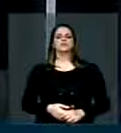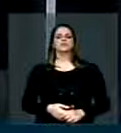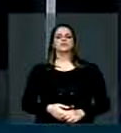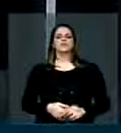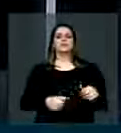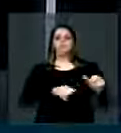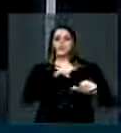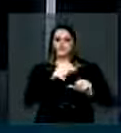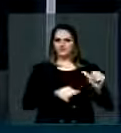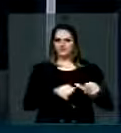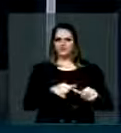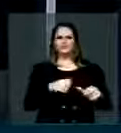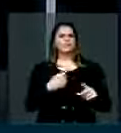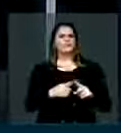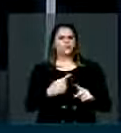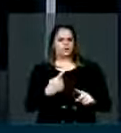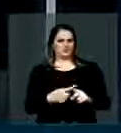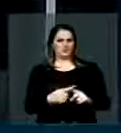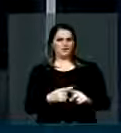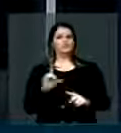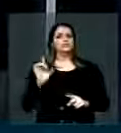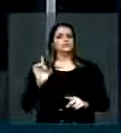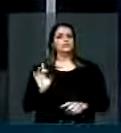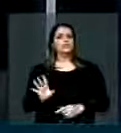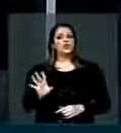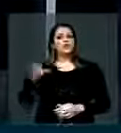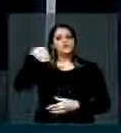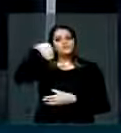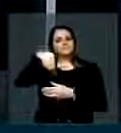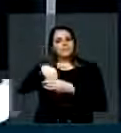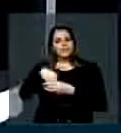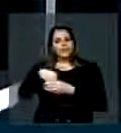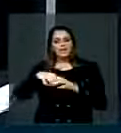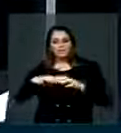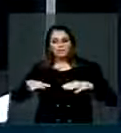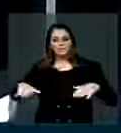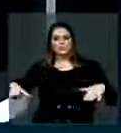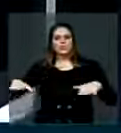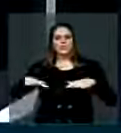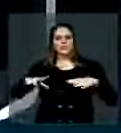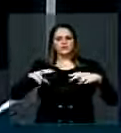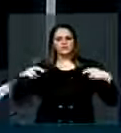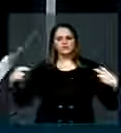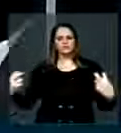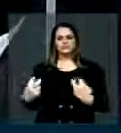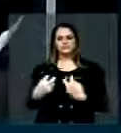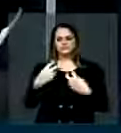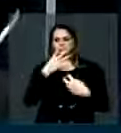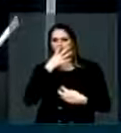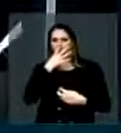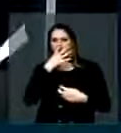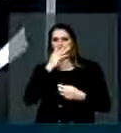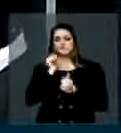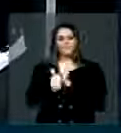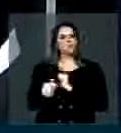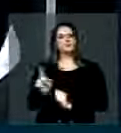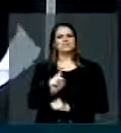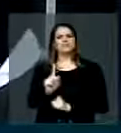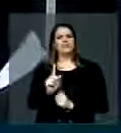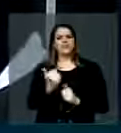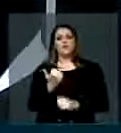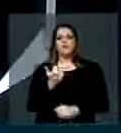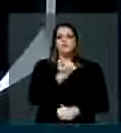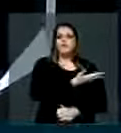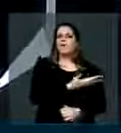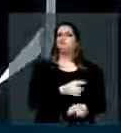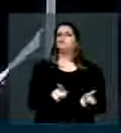Torcedor, não só para o que ocorre dentro da arena esportiva, mas para o que ocorre também no seu entorno, no entorno das